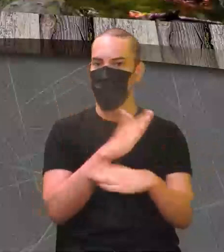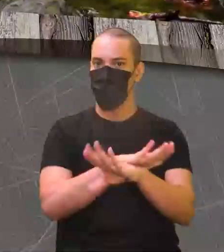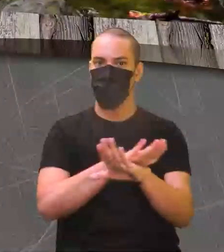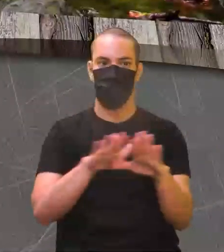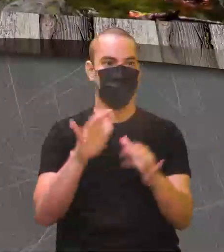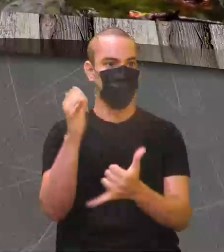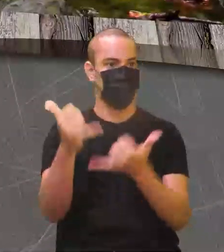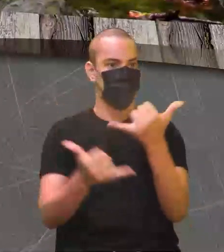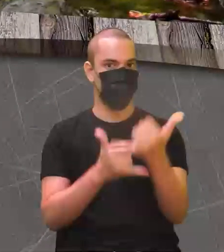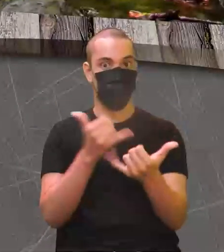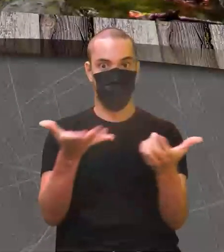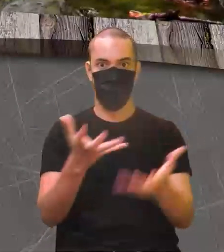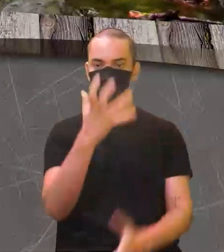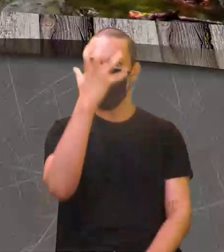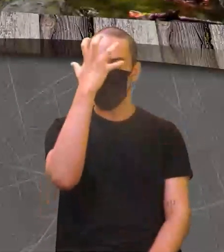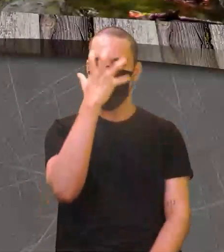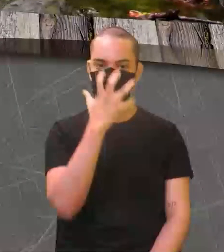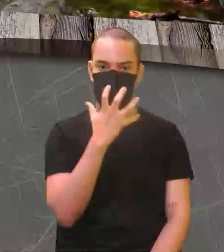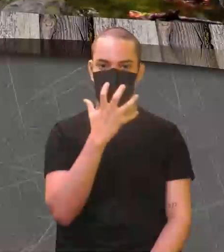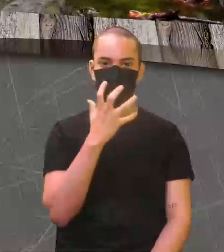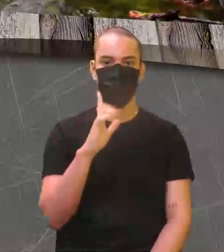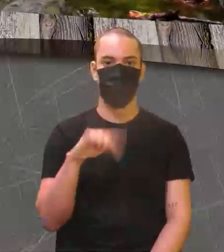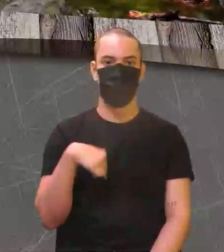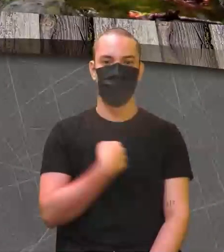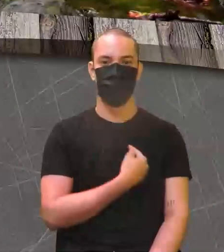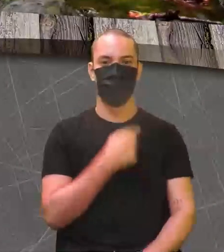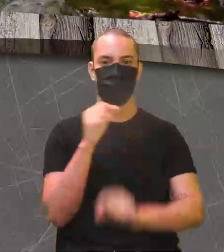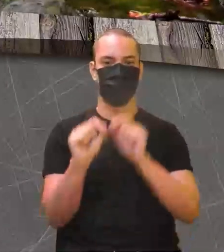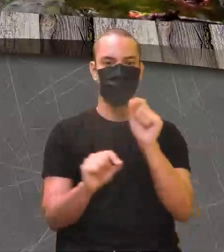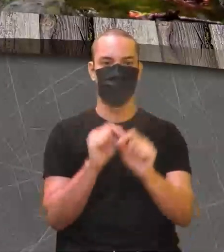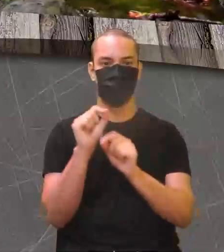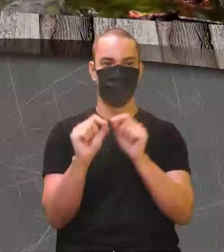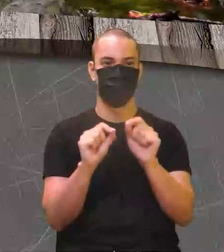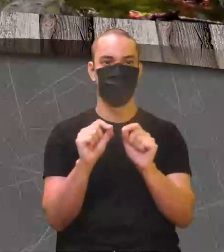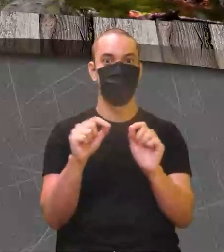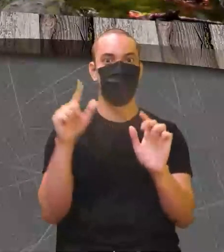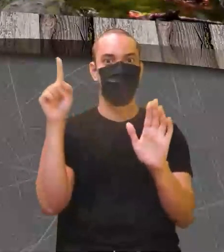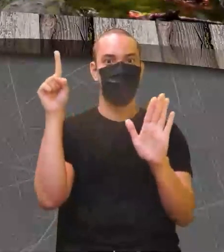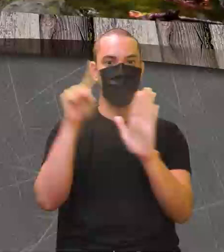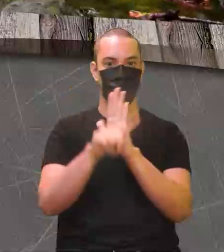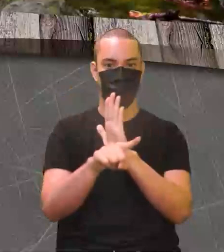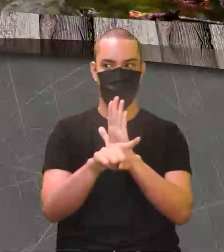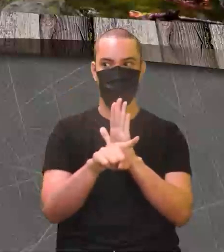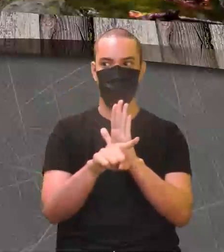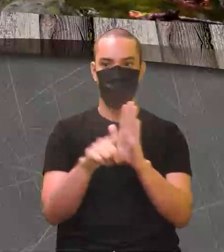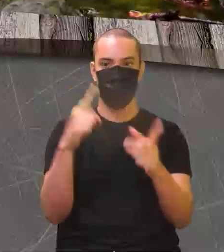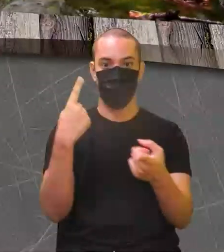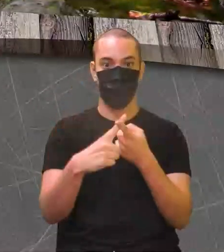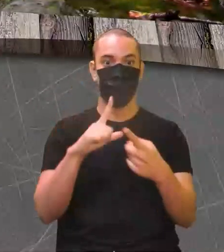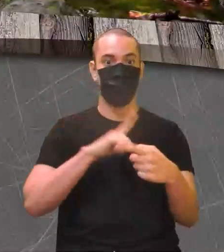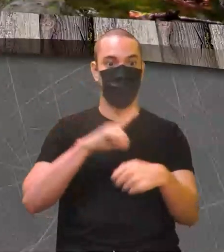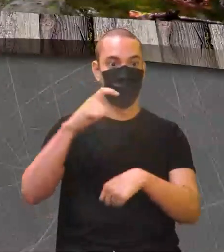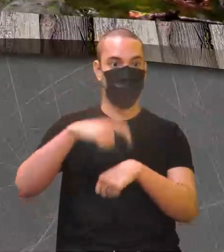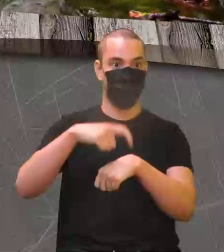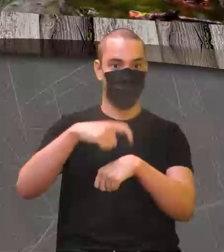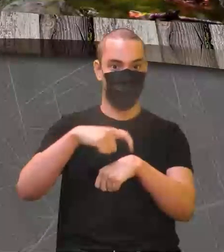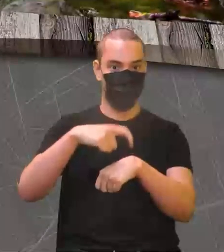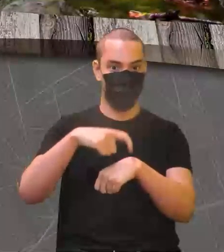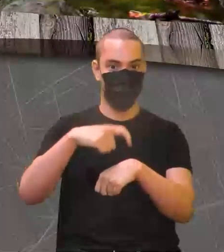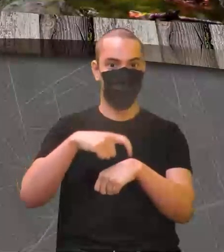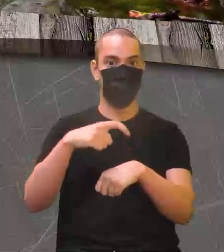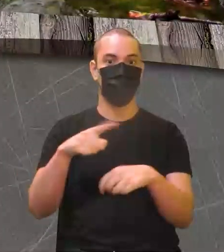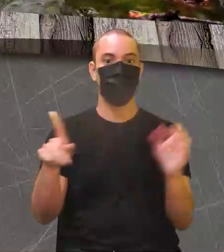brincadeira. Vamos para a seriedade. E a gente vai para a nossa questão, né? Você teve aí um tempinho